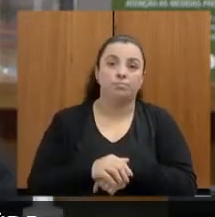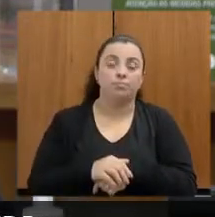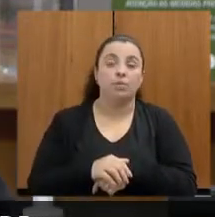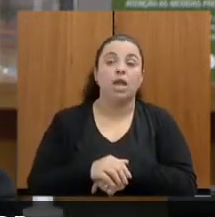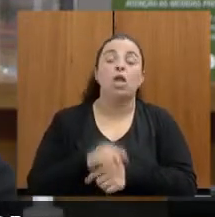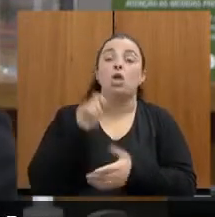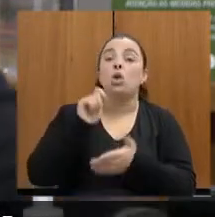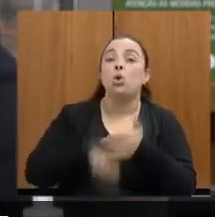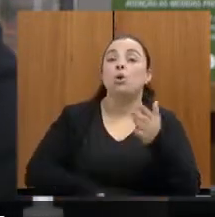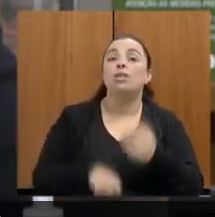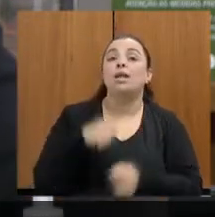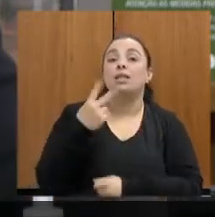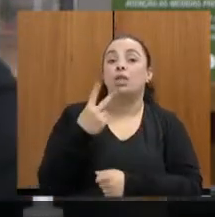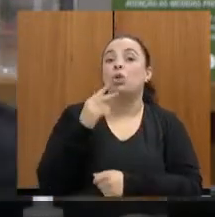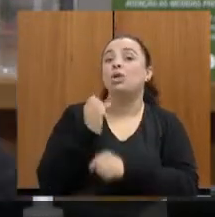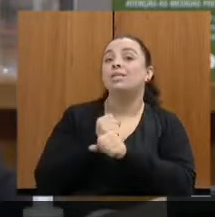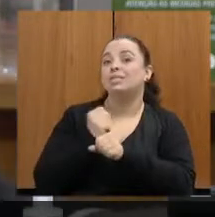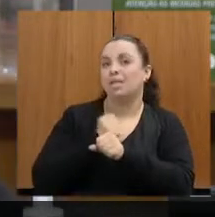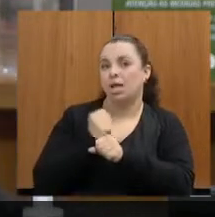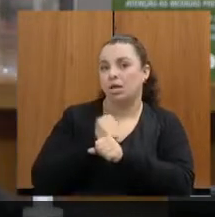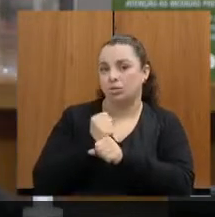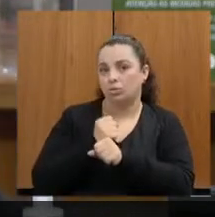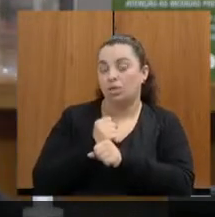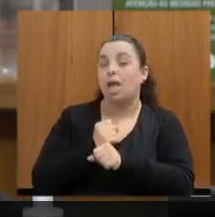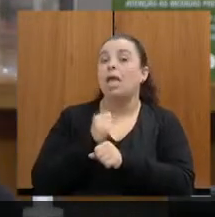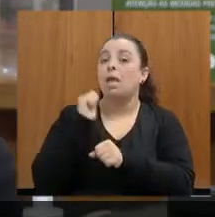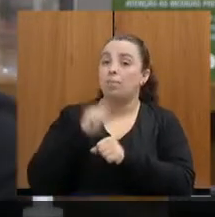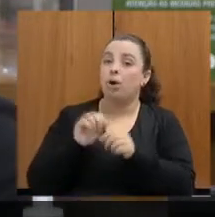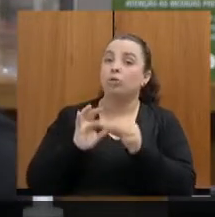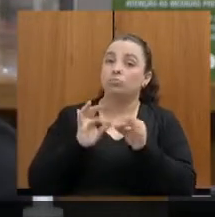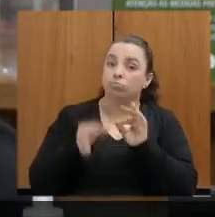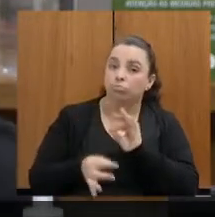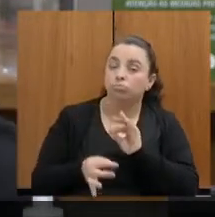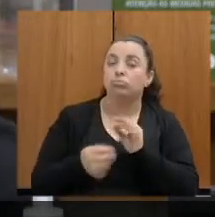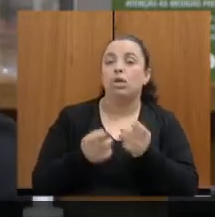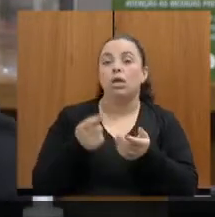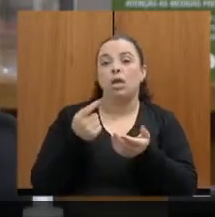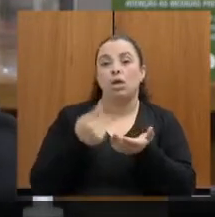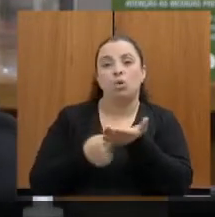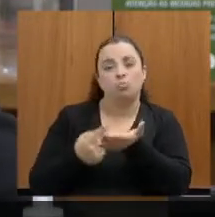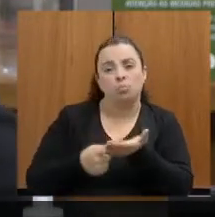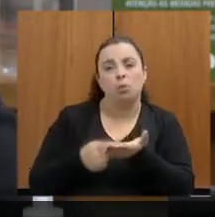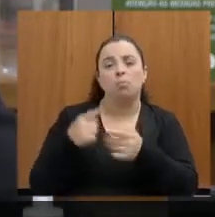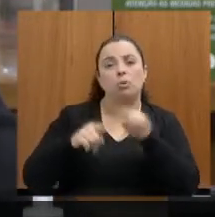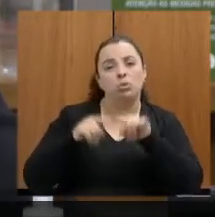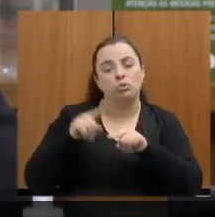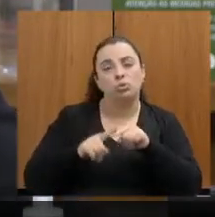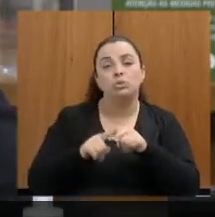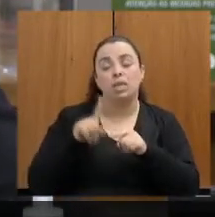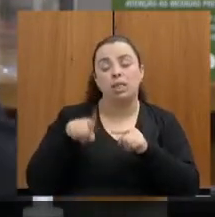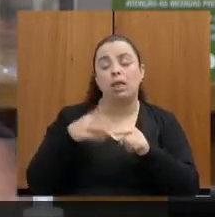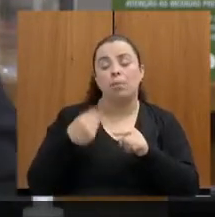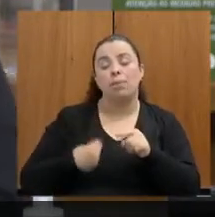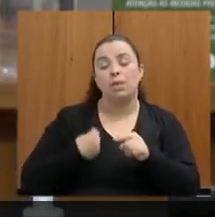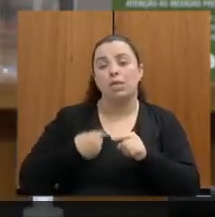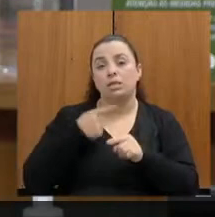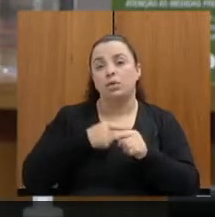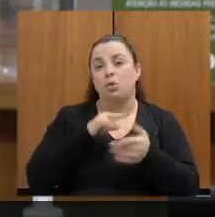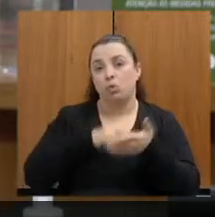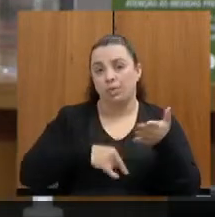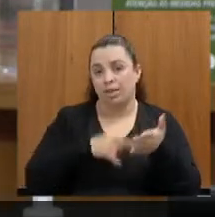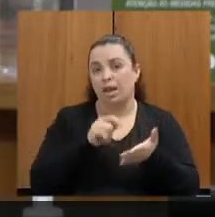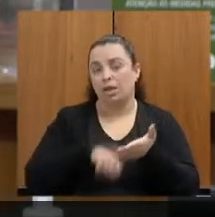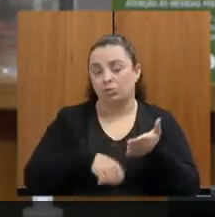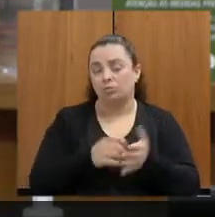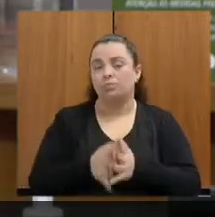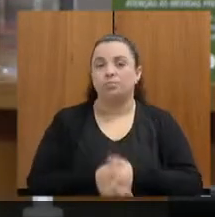primeiro contato de ó essa de dois anos e a gente pode repactuar produtos e rediscutir que faz parte do contrato em relação à execução financeira Vale